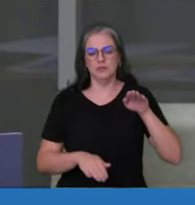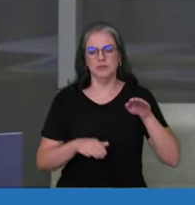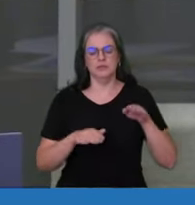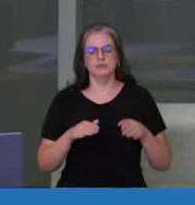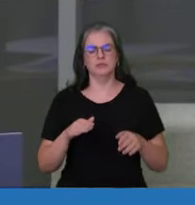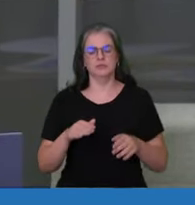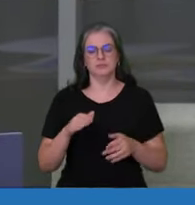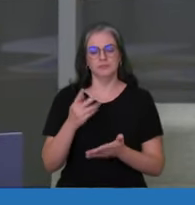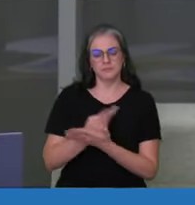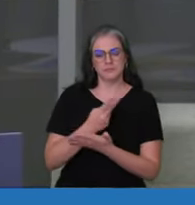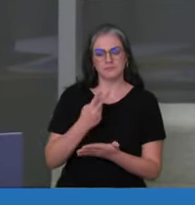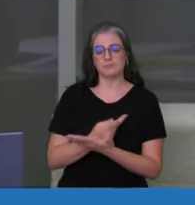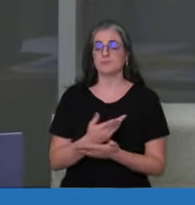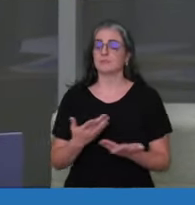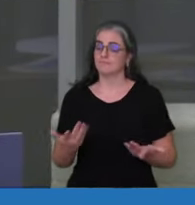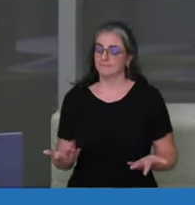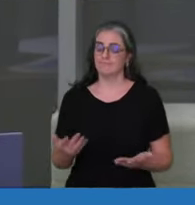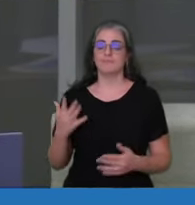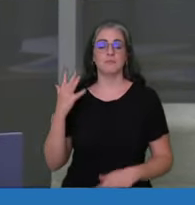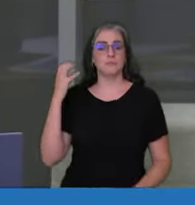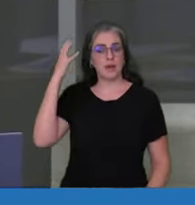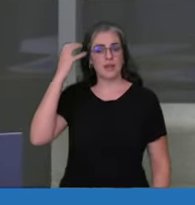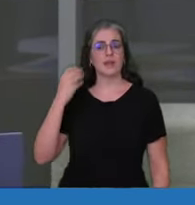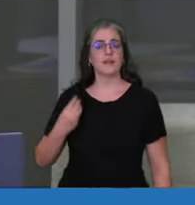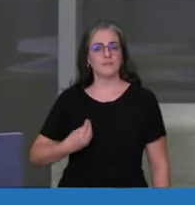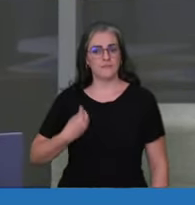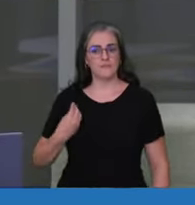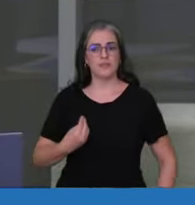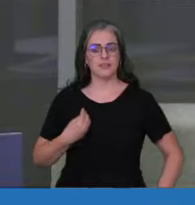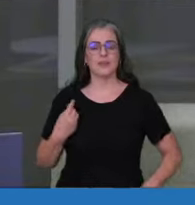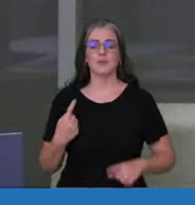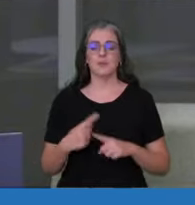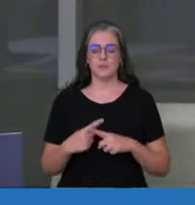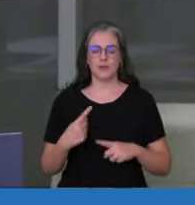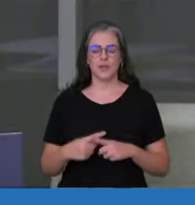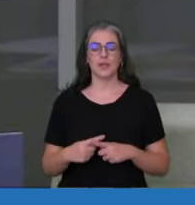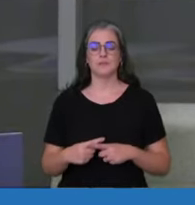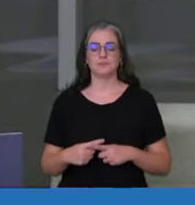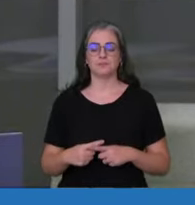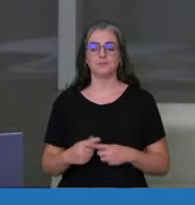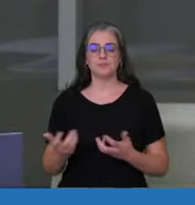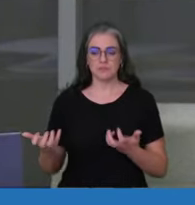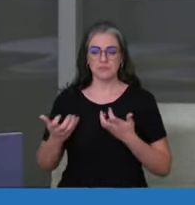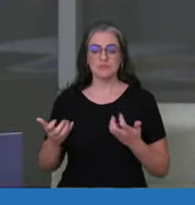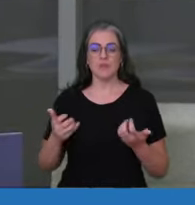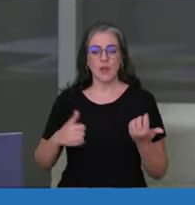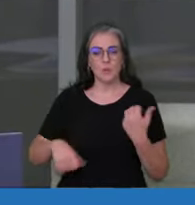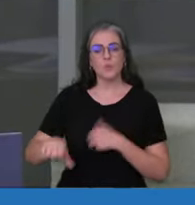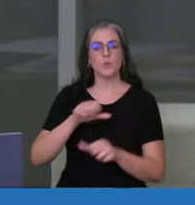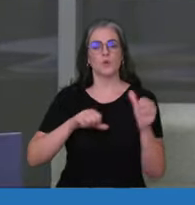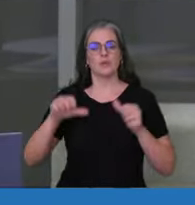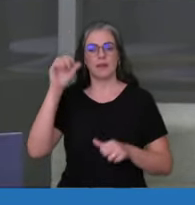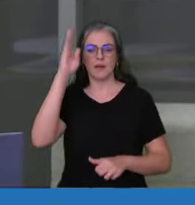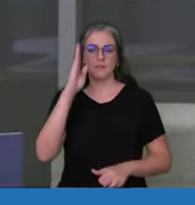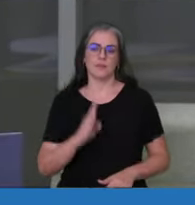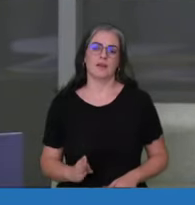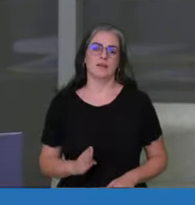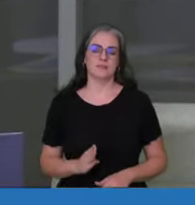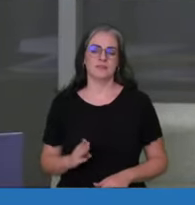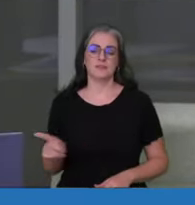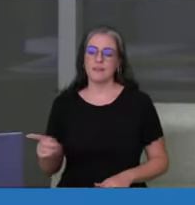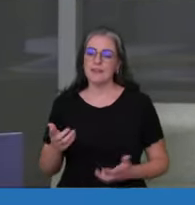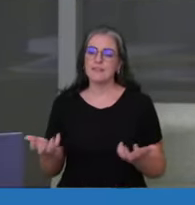social. Marielle vive porque também quer mudar esse país, quis mudar e